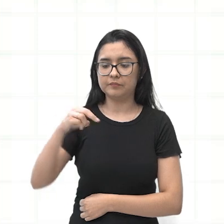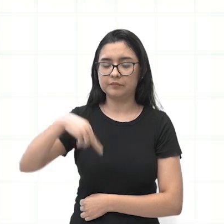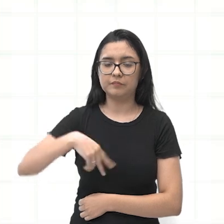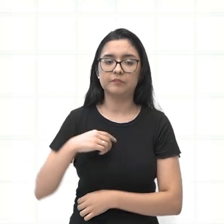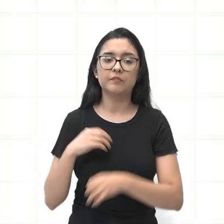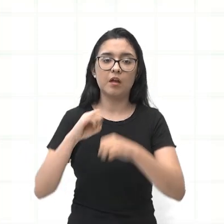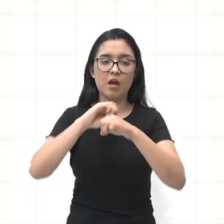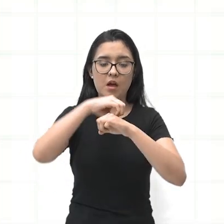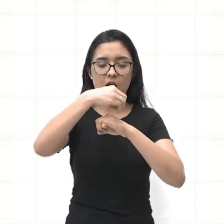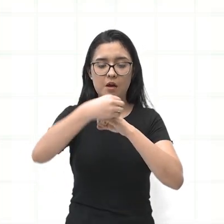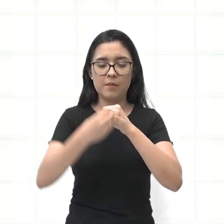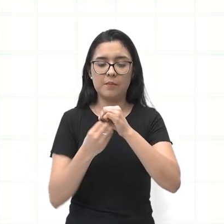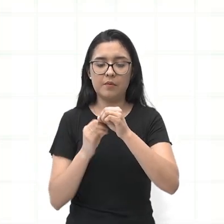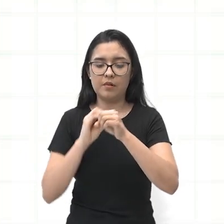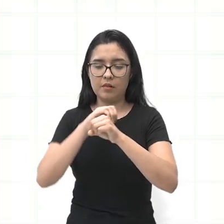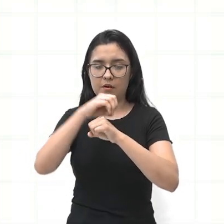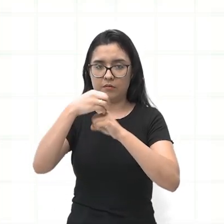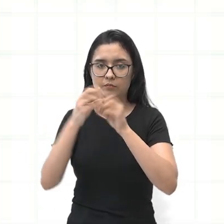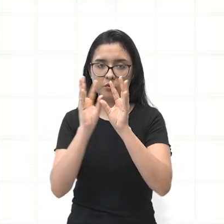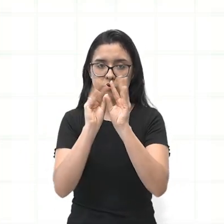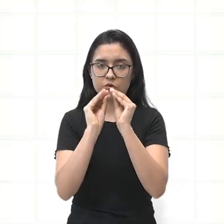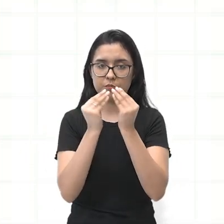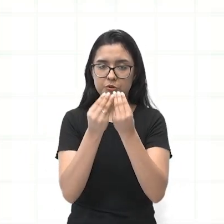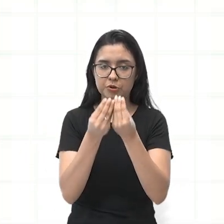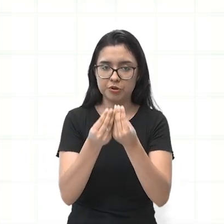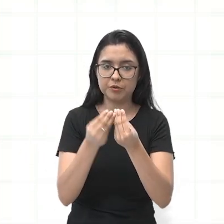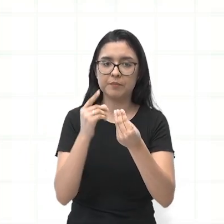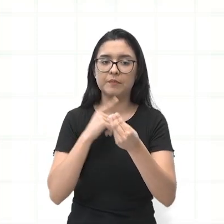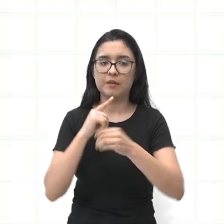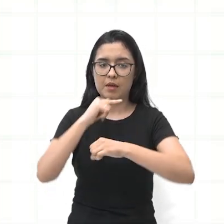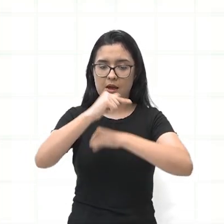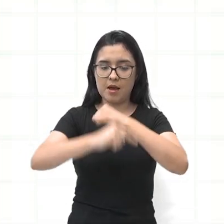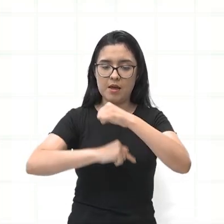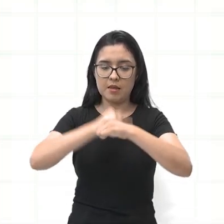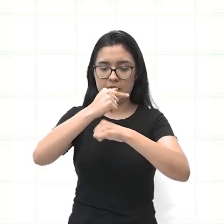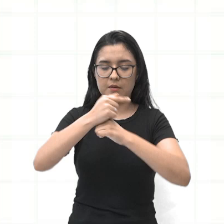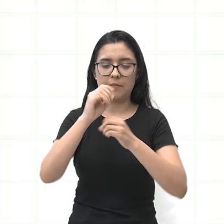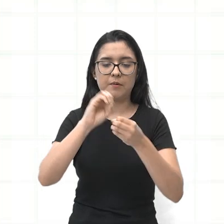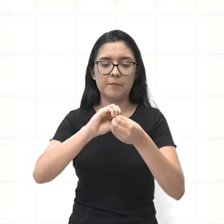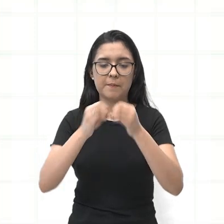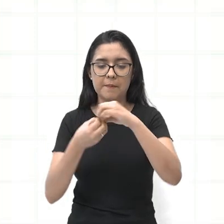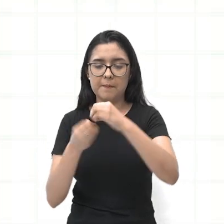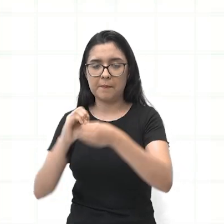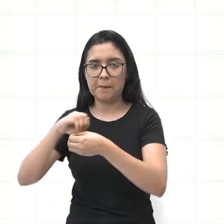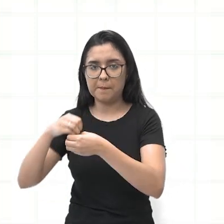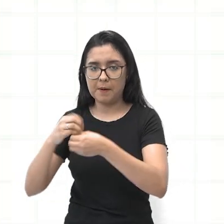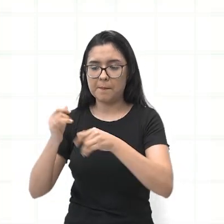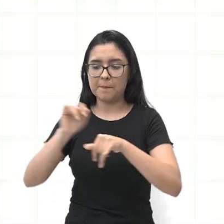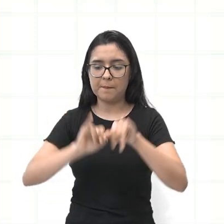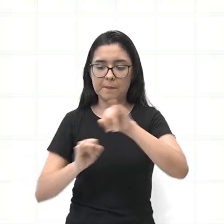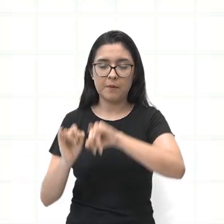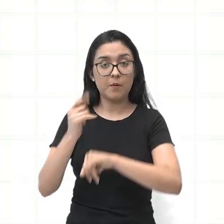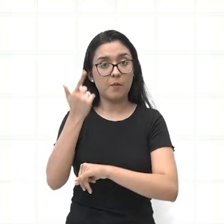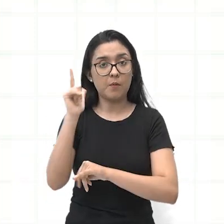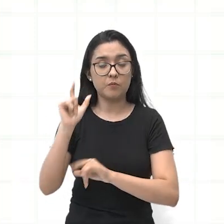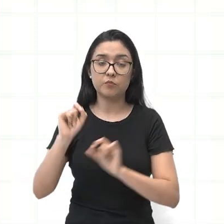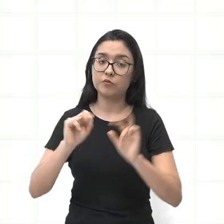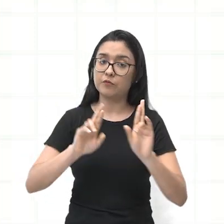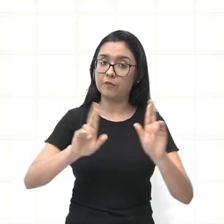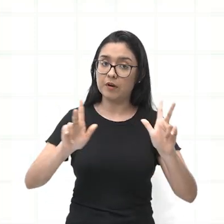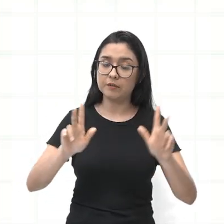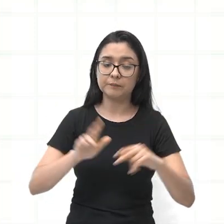menor porção de uma substância constituída por átomos do mesmo elemento químico ou diferentes